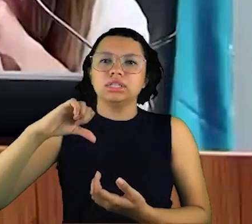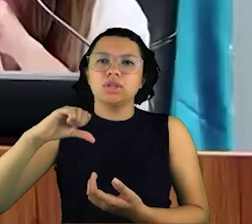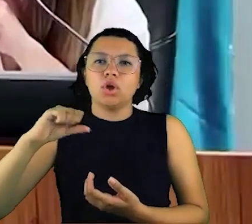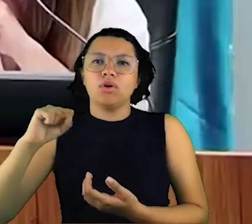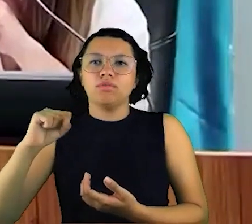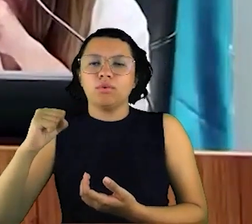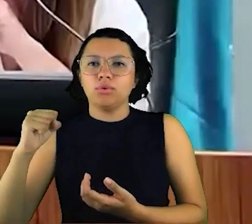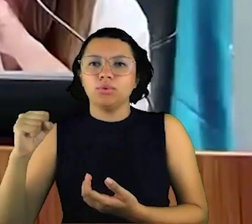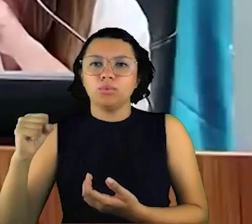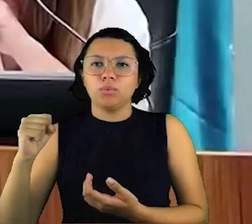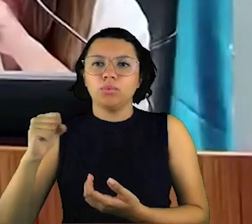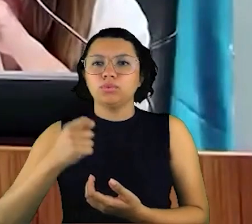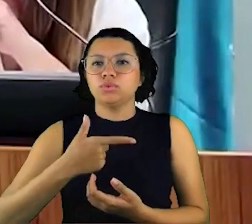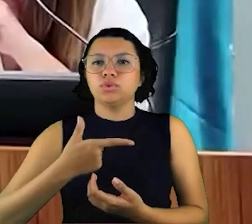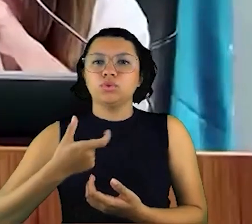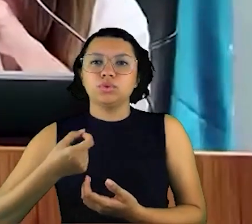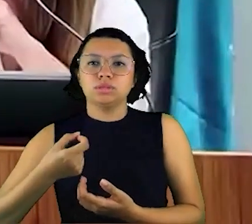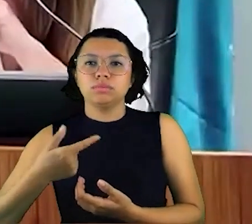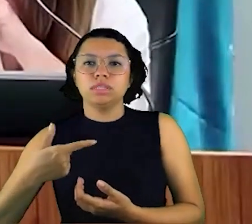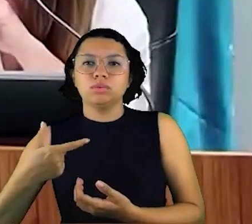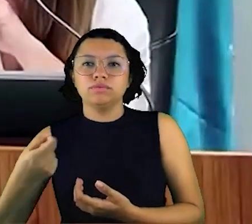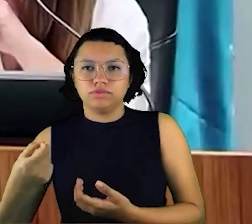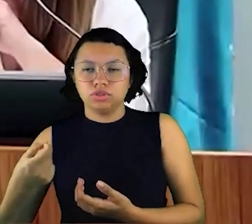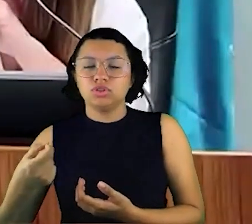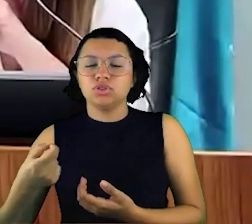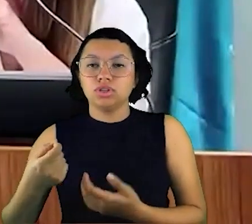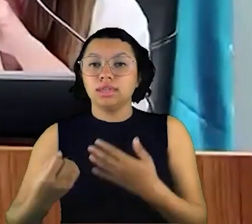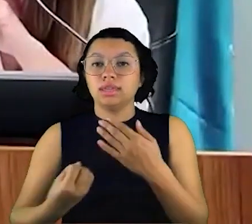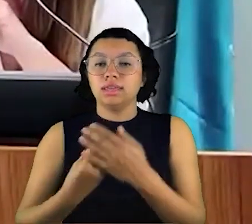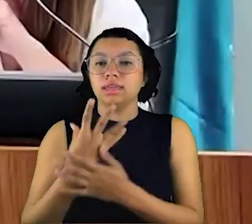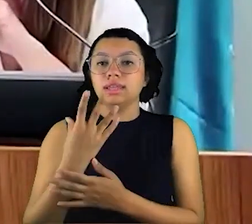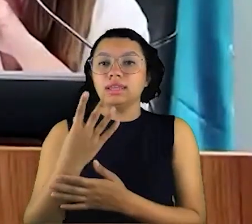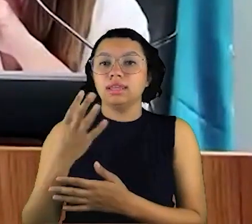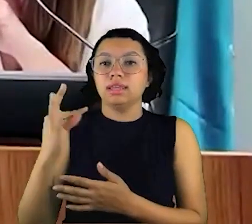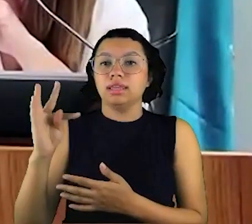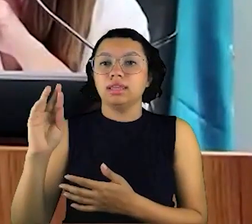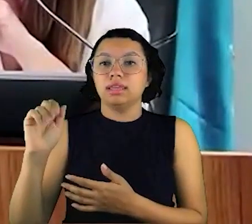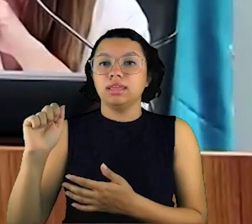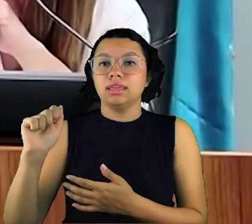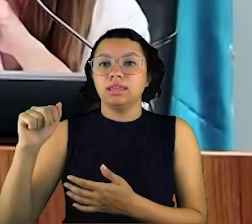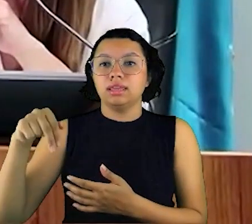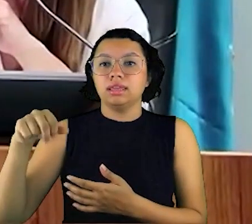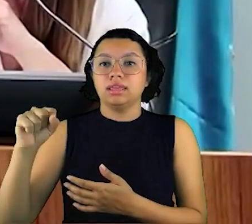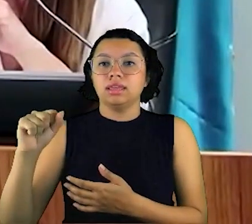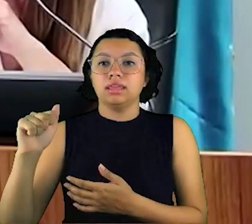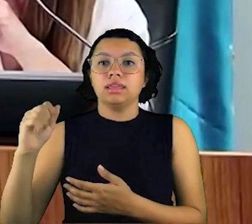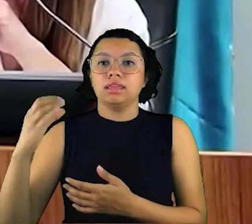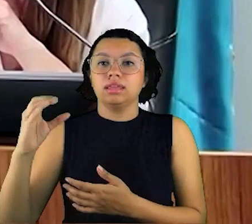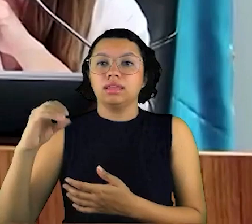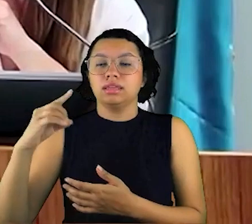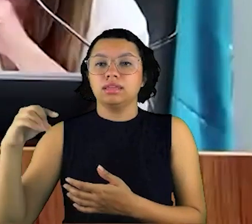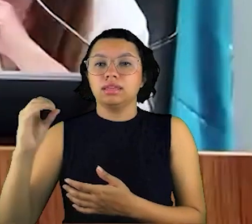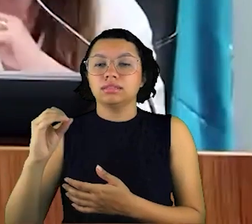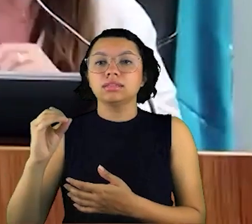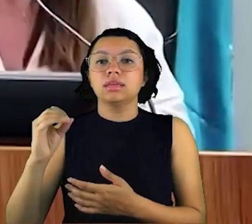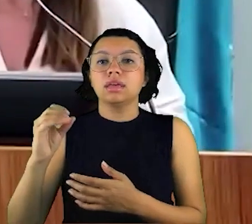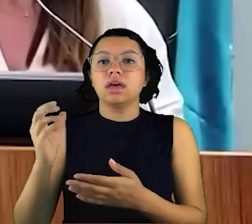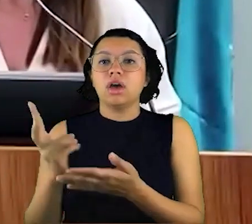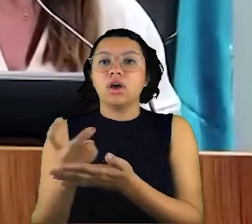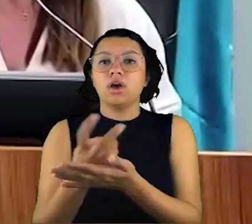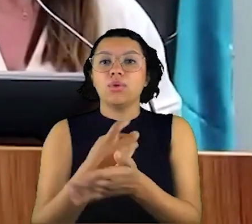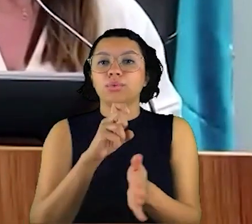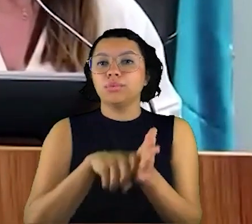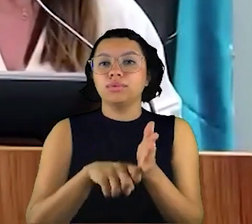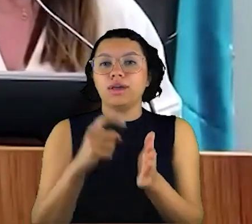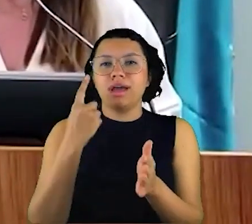13988 de 2020, cria a transação tributária. Então, vejam a conexão